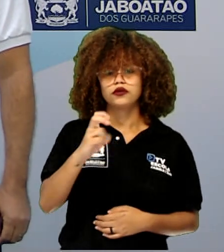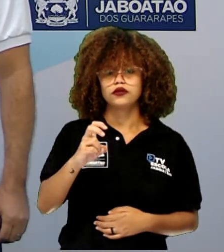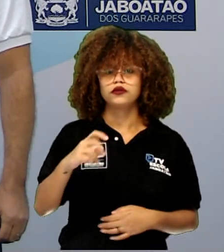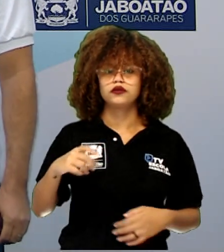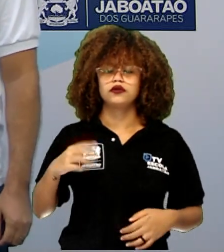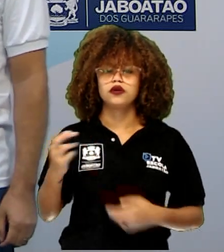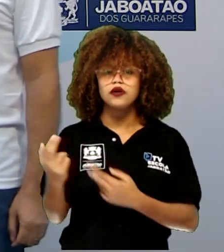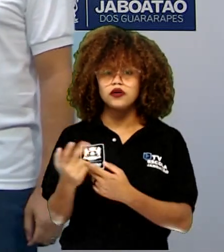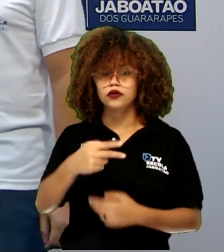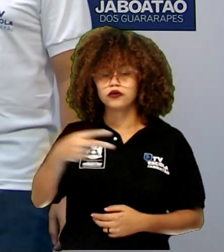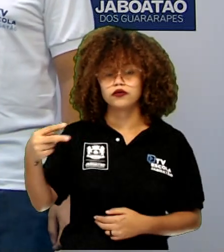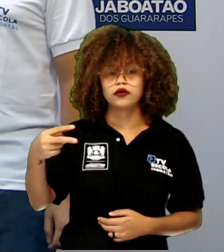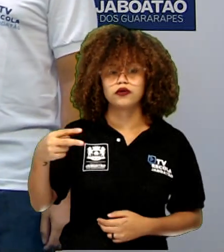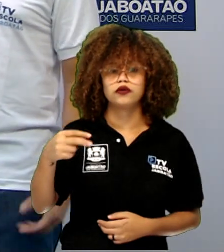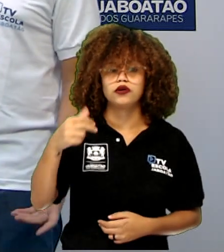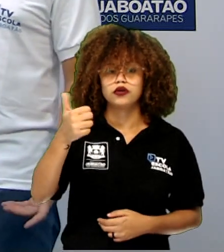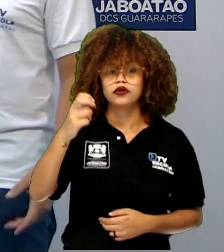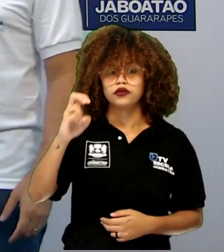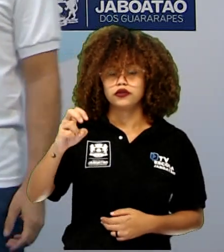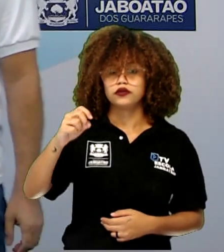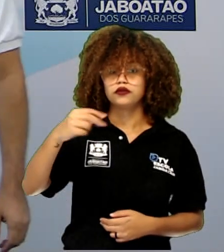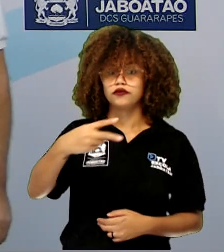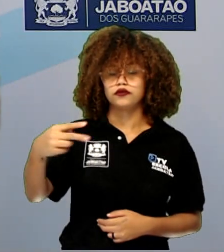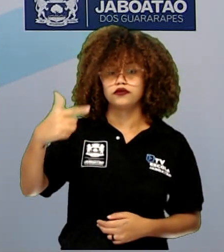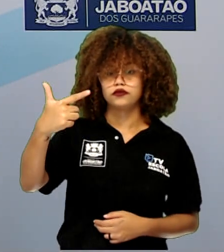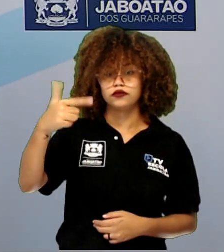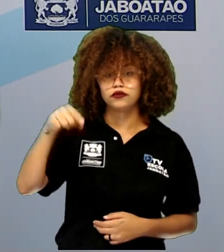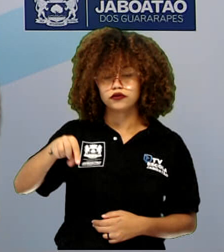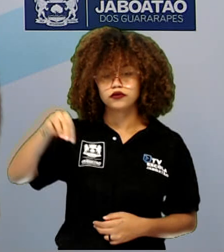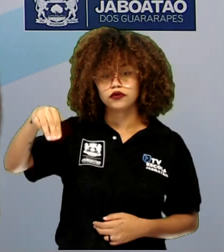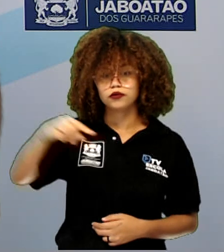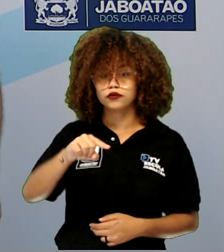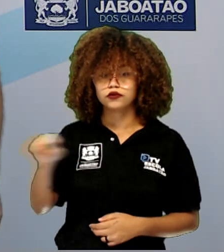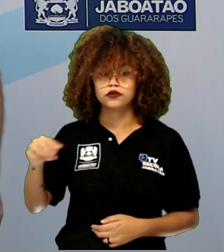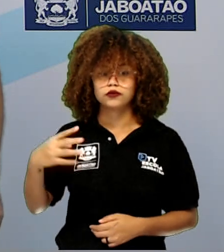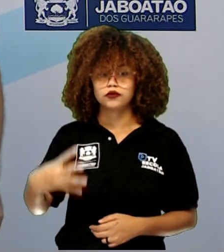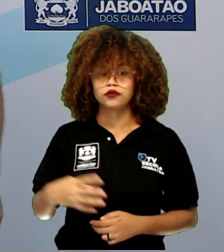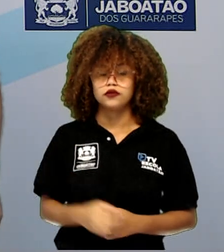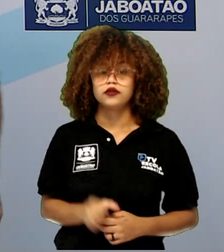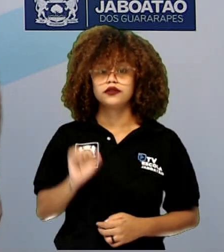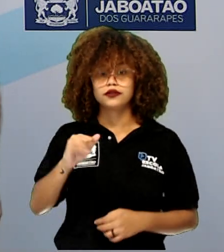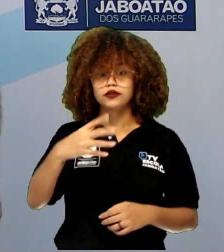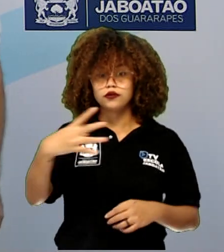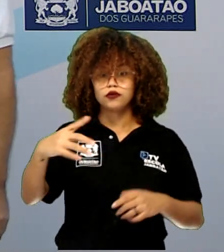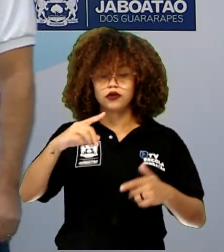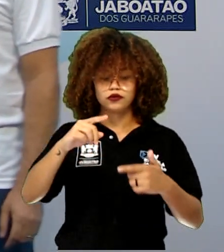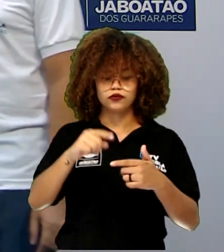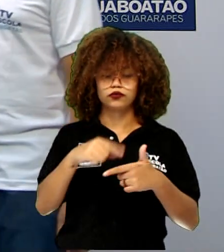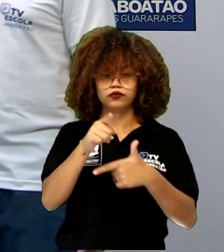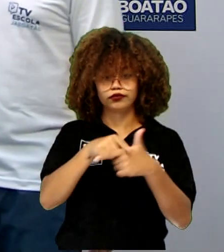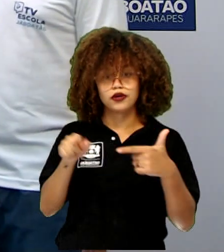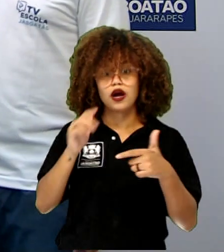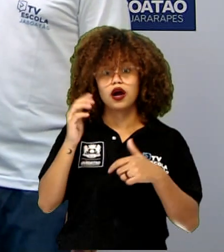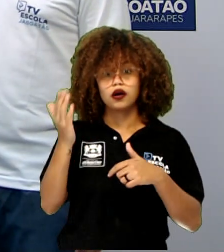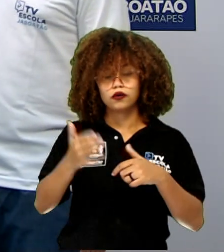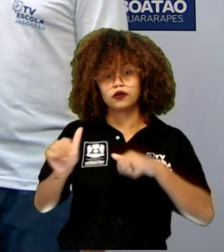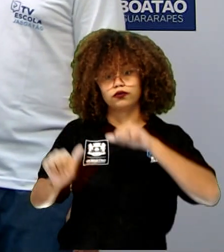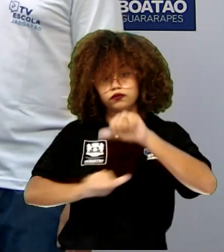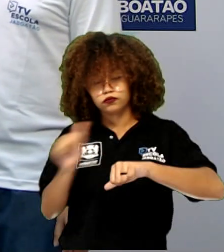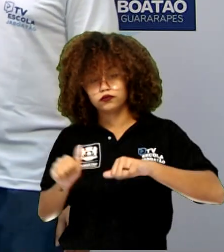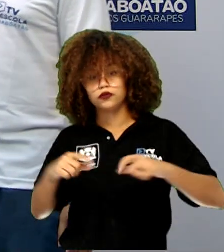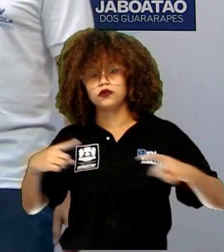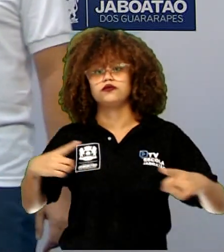= 2m sobre quatro a mesma ideia esse quatro tá dividindo ele passa multiplicando 15